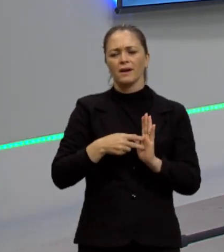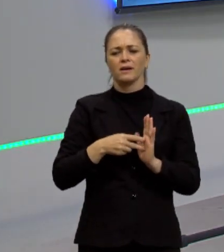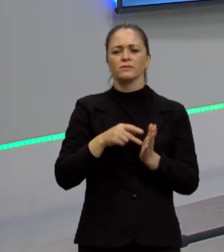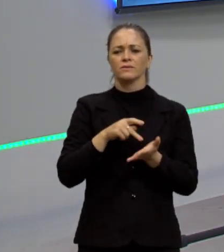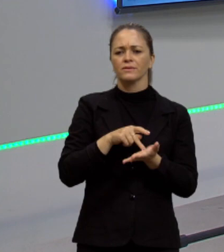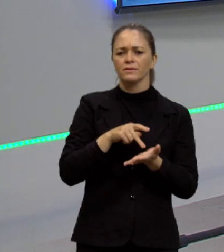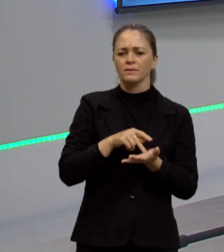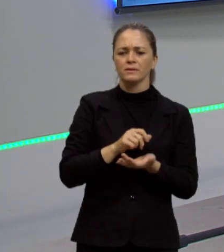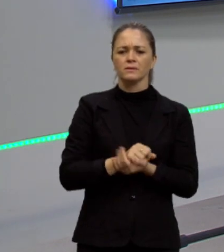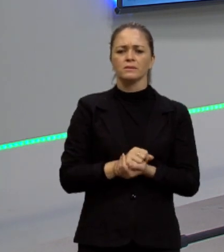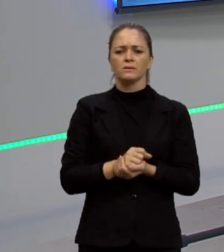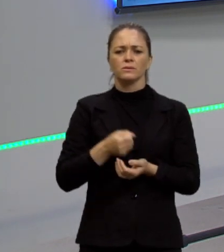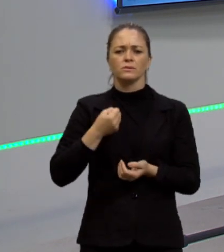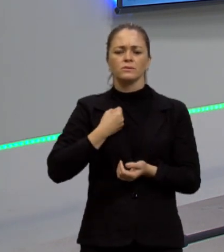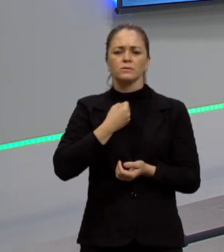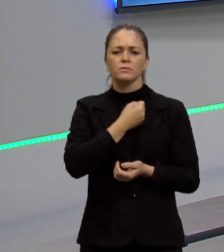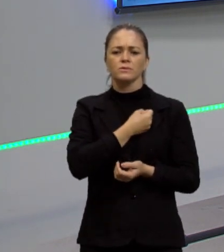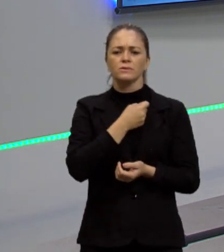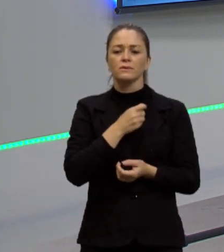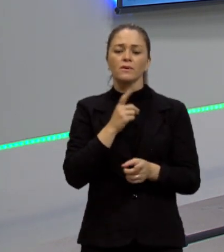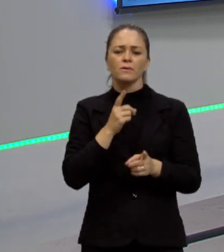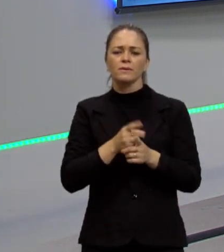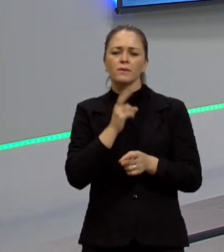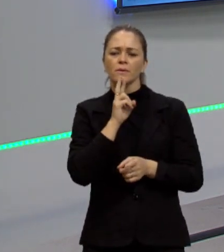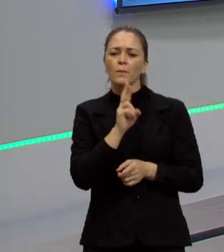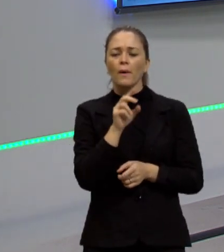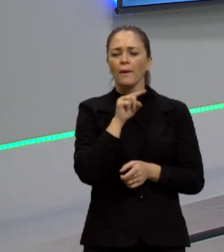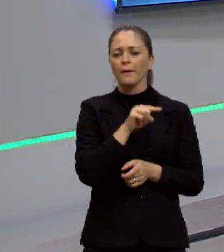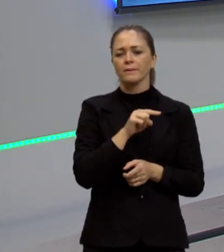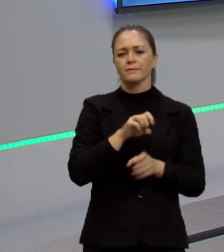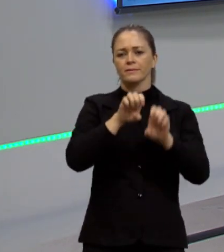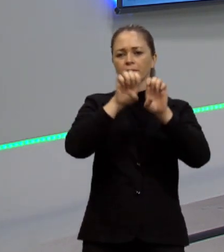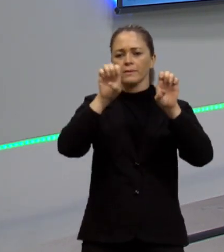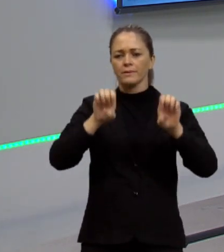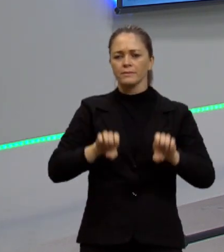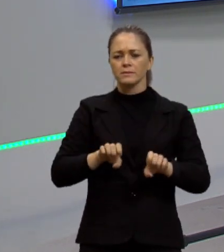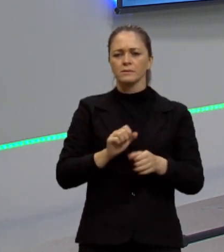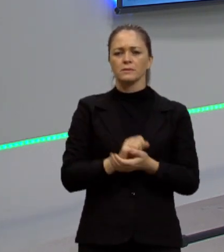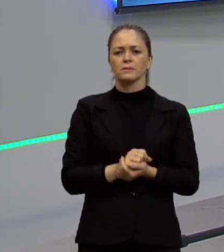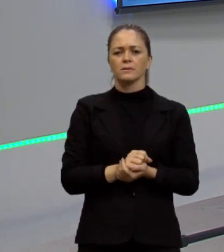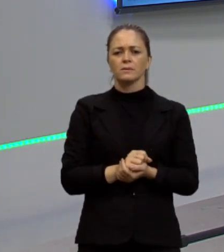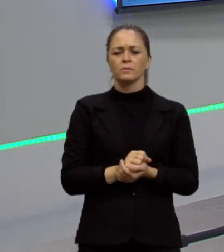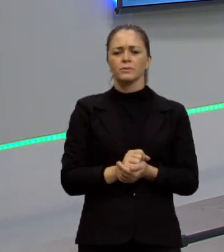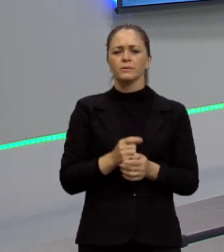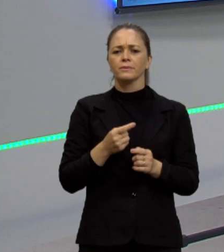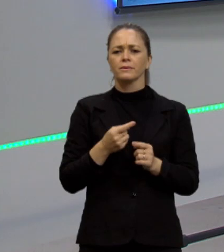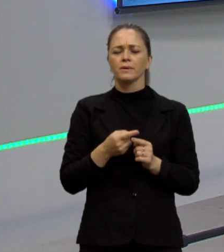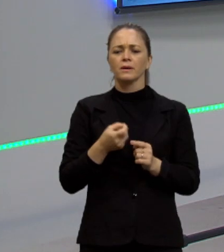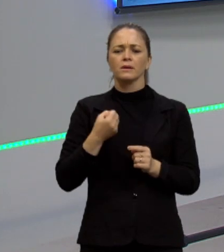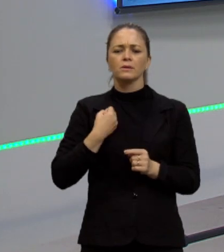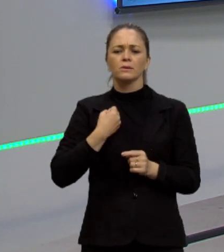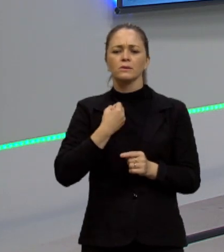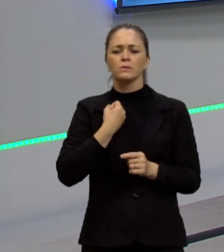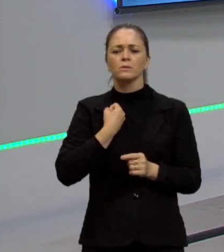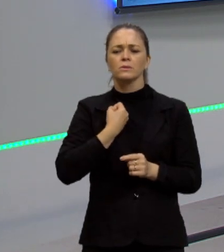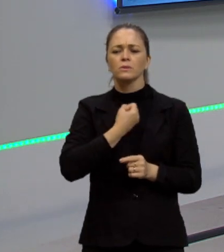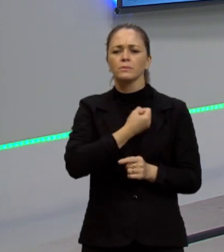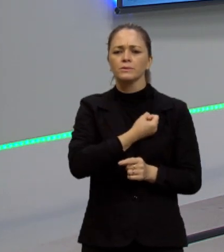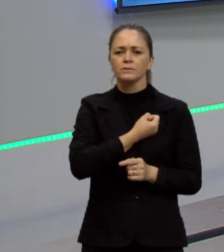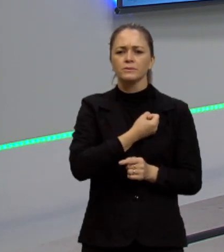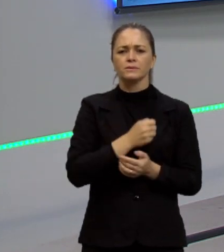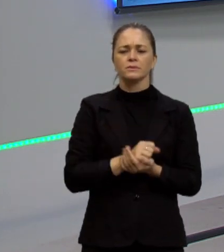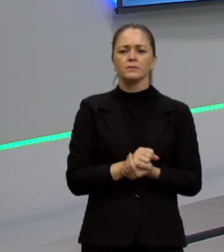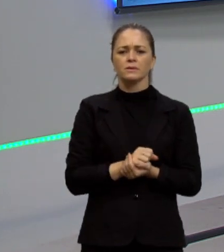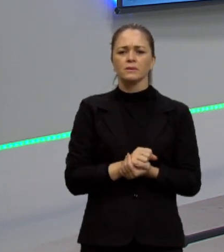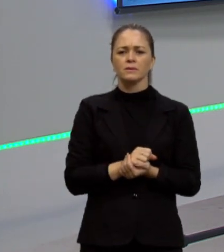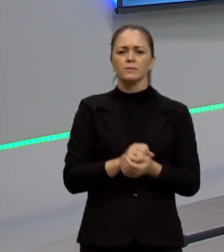que eu vou encontrar são a solução da equação. E por que que eu falo em números? Porque eu estou trabalhando com